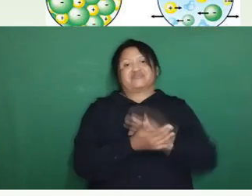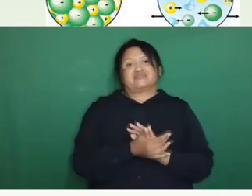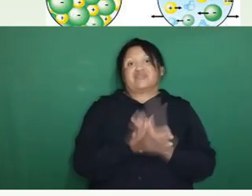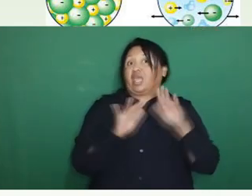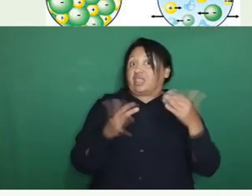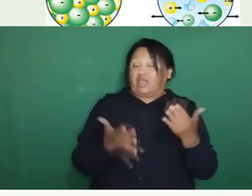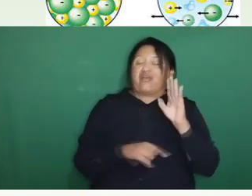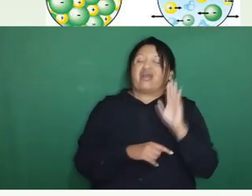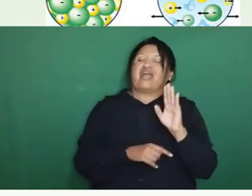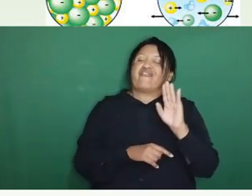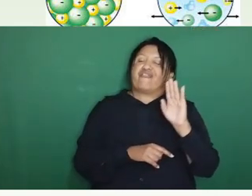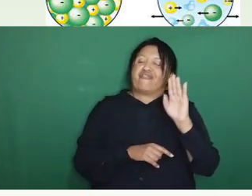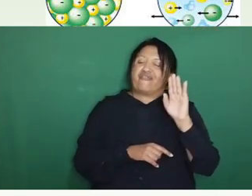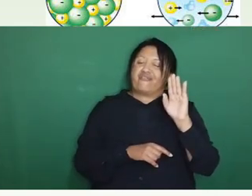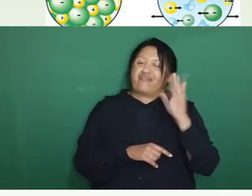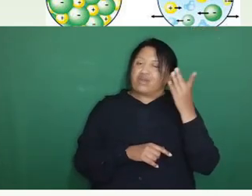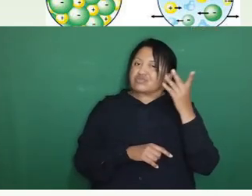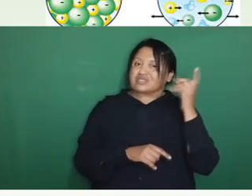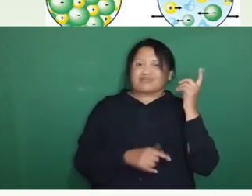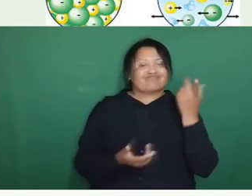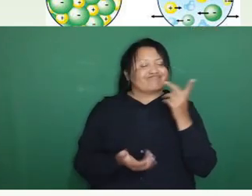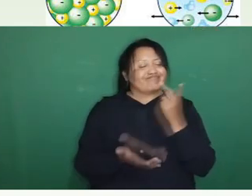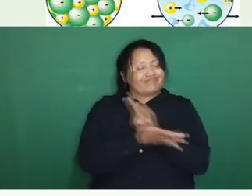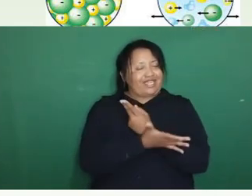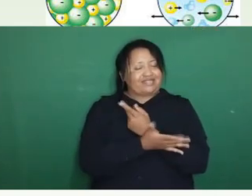falsa alternativa Ser a letra c